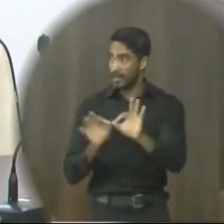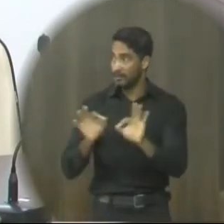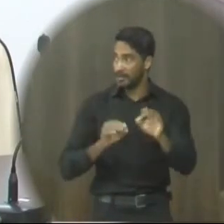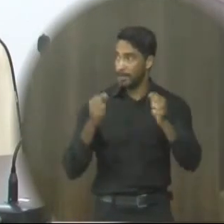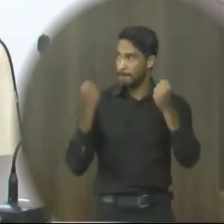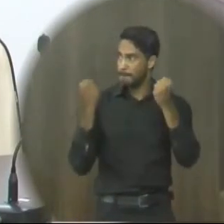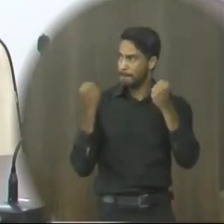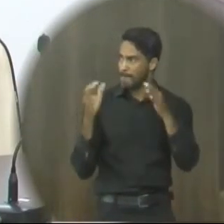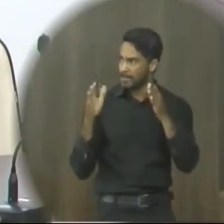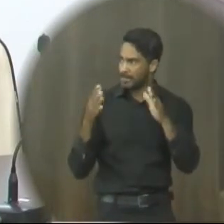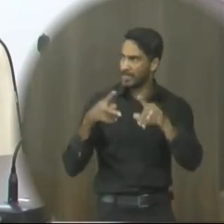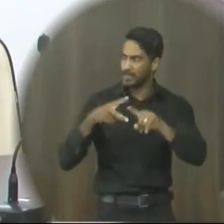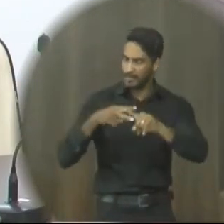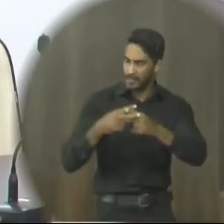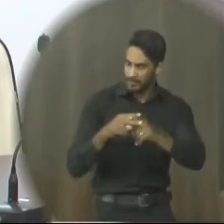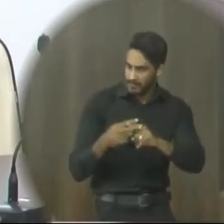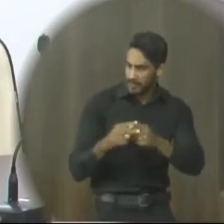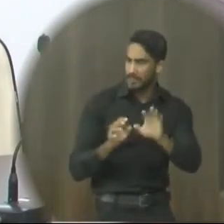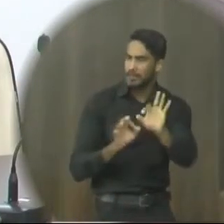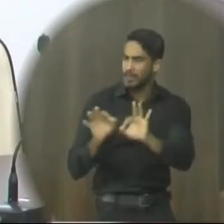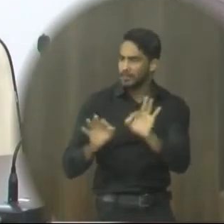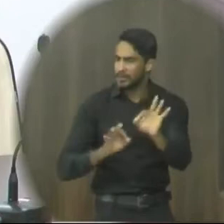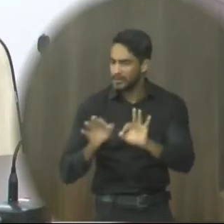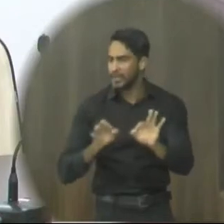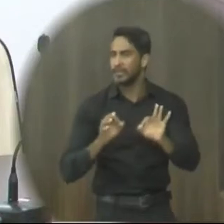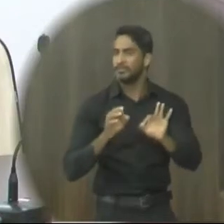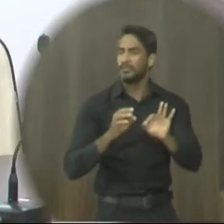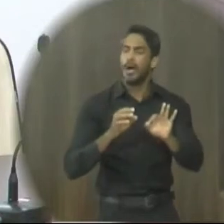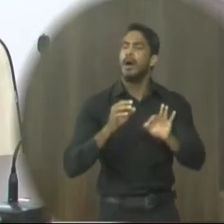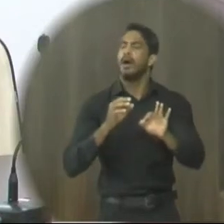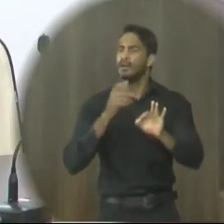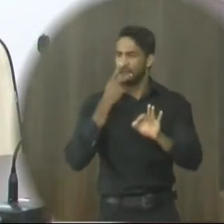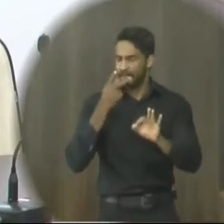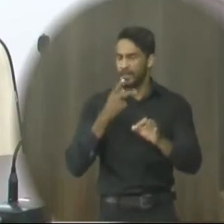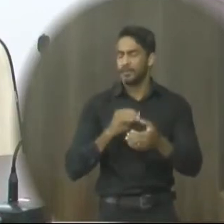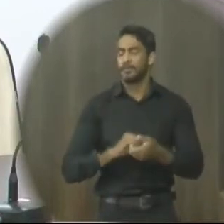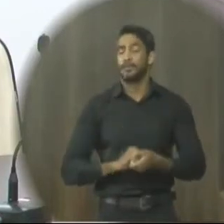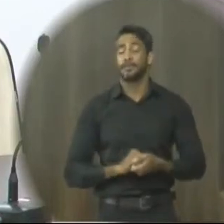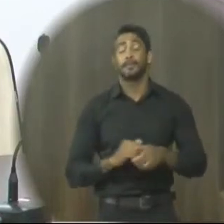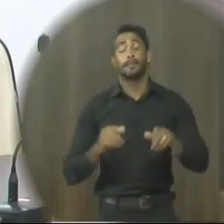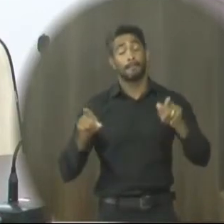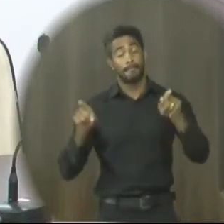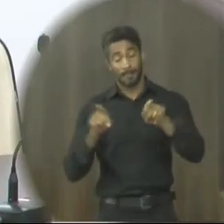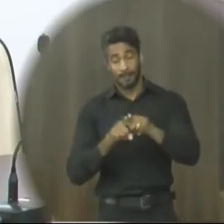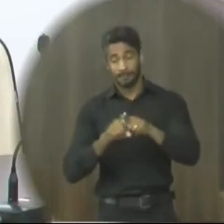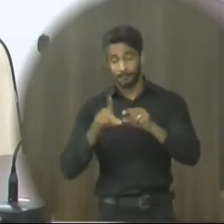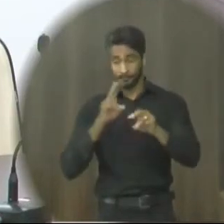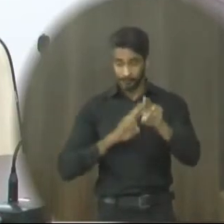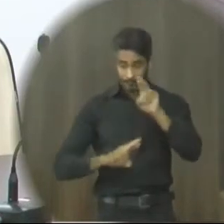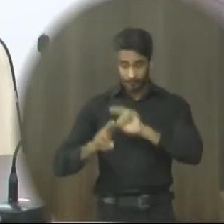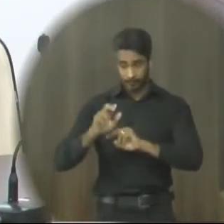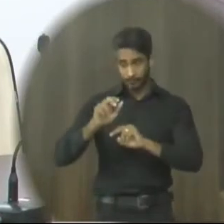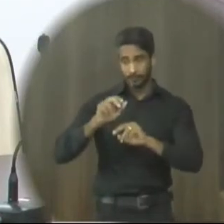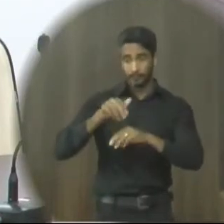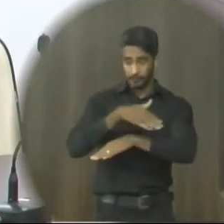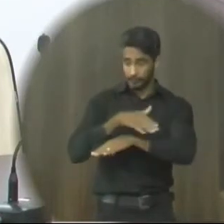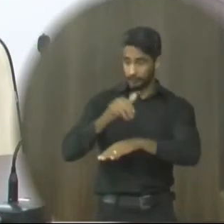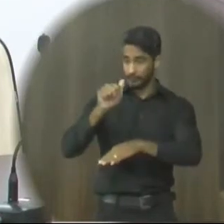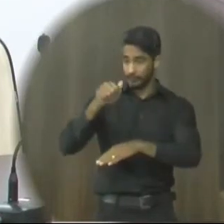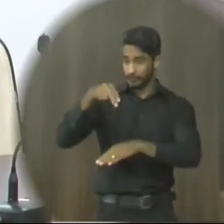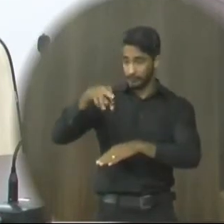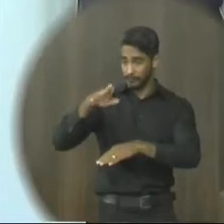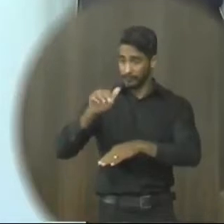parabenizo por estar complementando, honrando ali o que foi falado, o que Fari está fazendo. Agora, com relação à rua Anitta, na